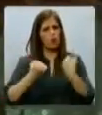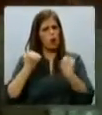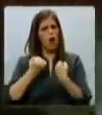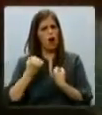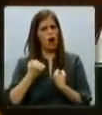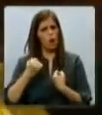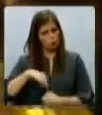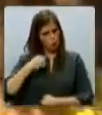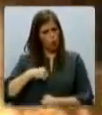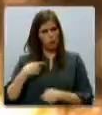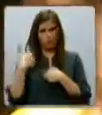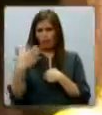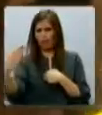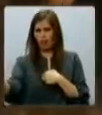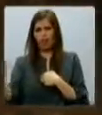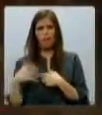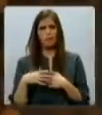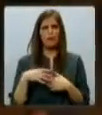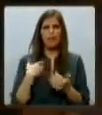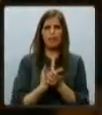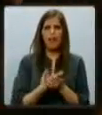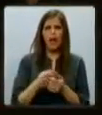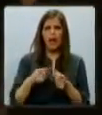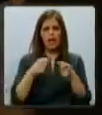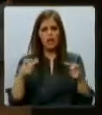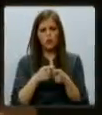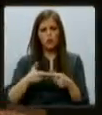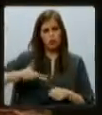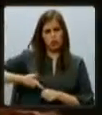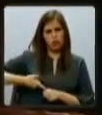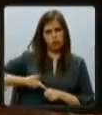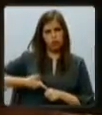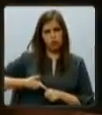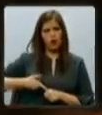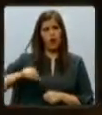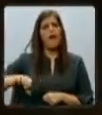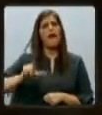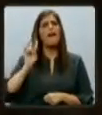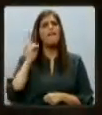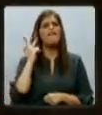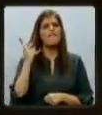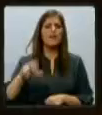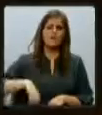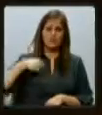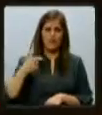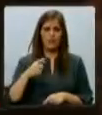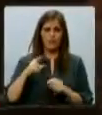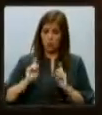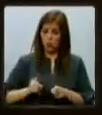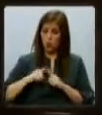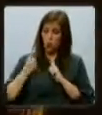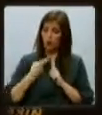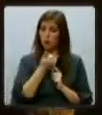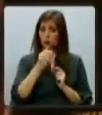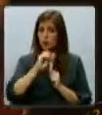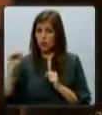o uso pessoal somam-se cartões de combustível e de Via Verde é assim desde 2000 uma má prática para o Tribunal de